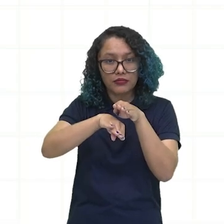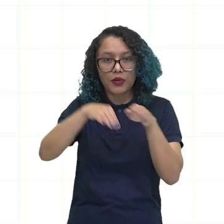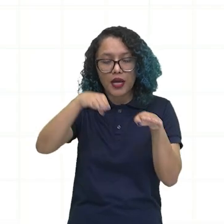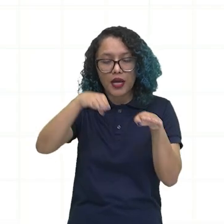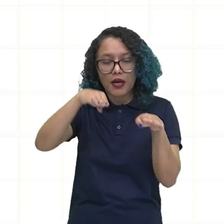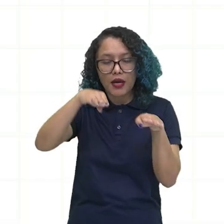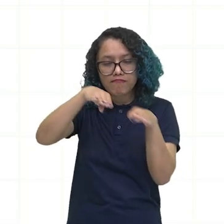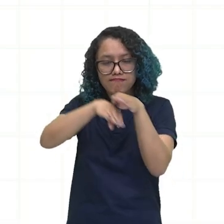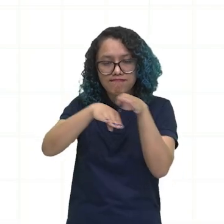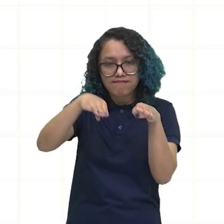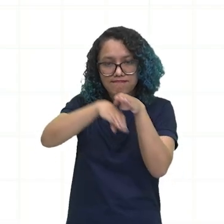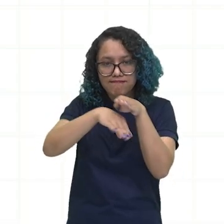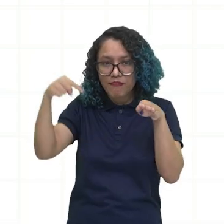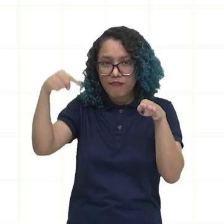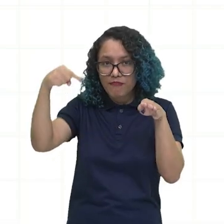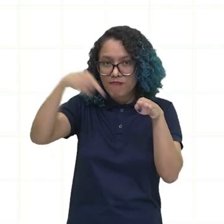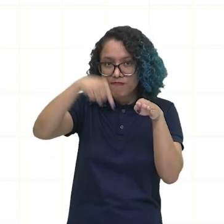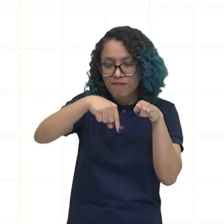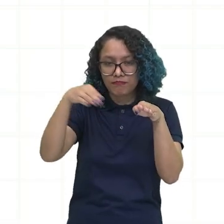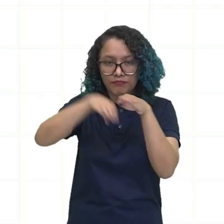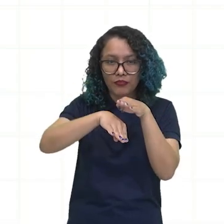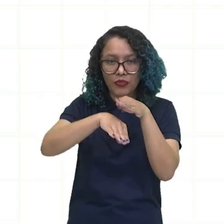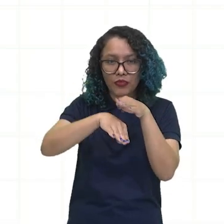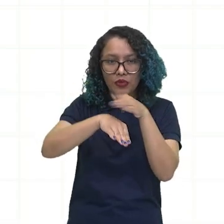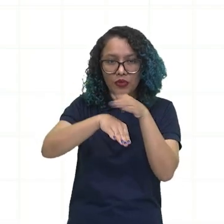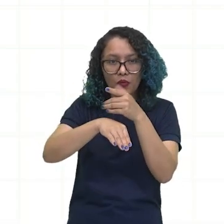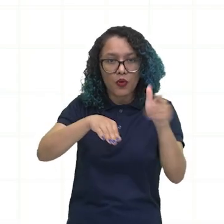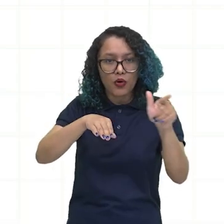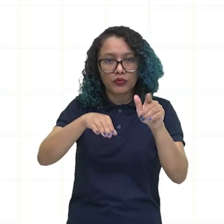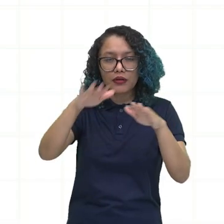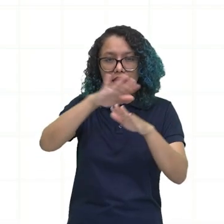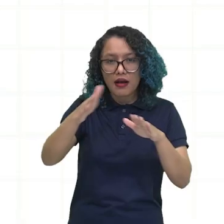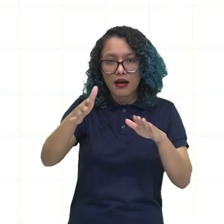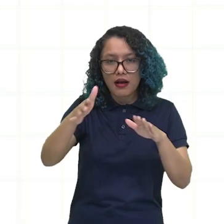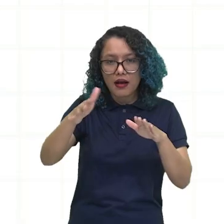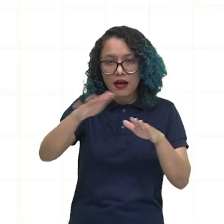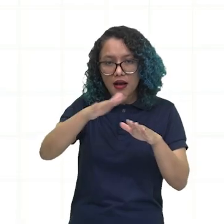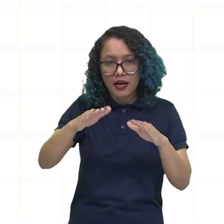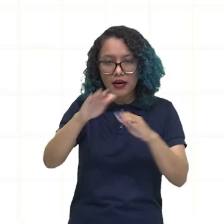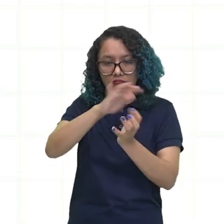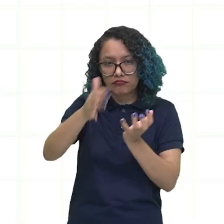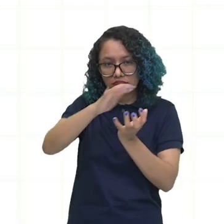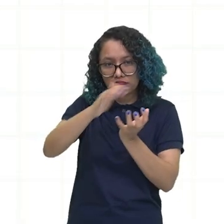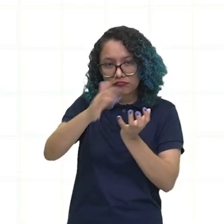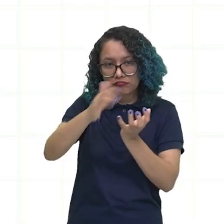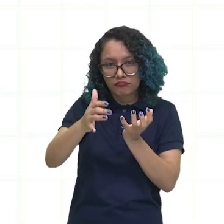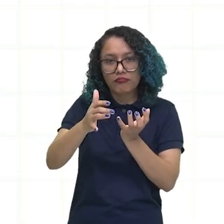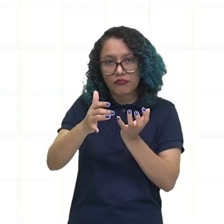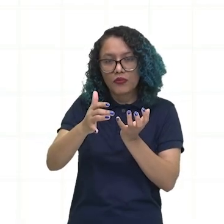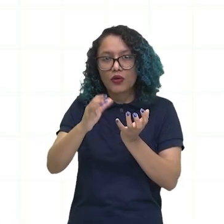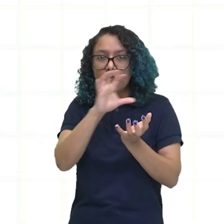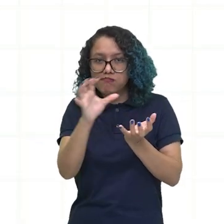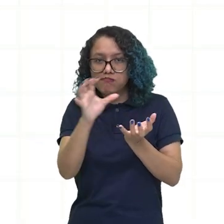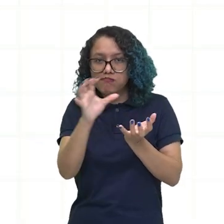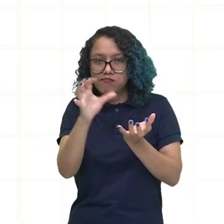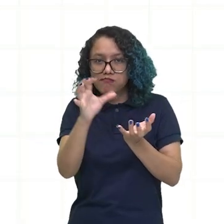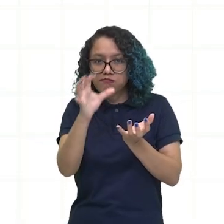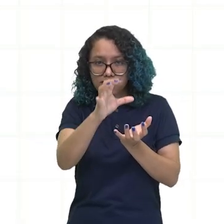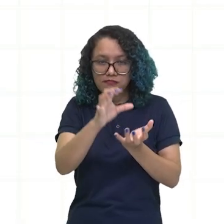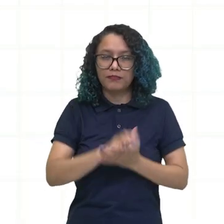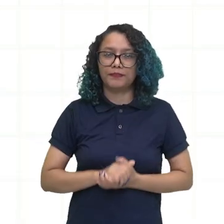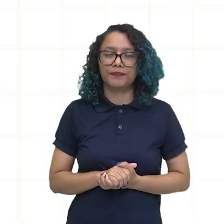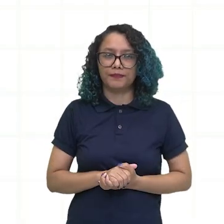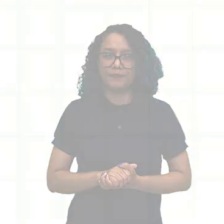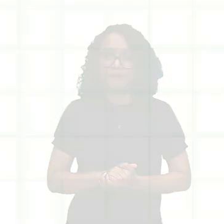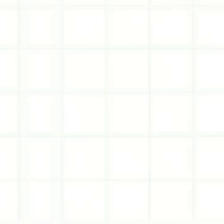sendo empurrada para baixo, né? E aqui nós temos a crosta, o quê? Continental. E por isso que